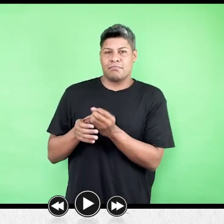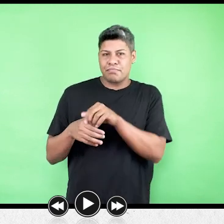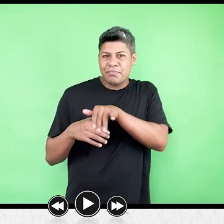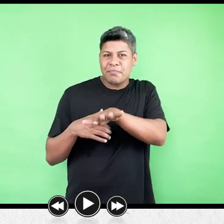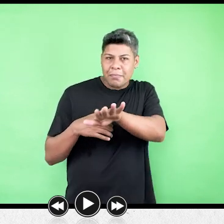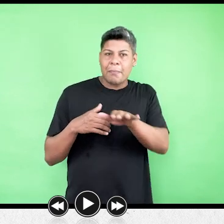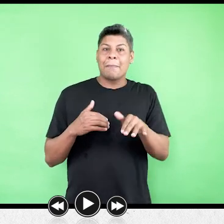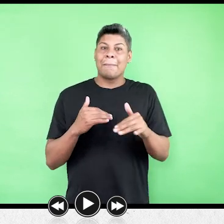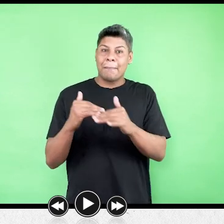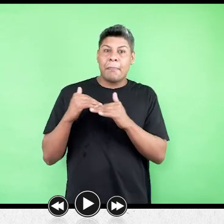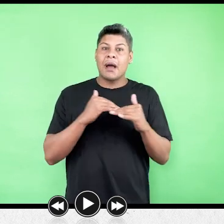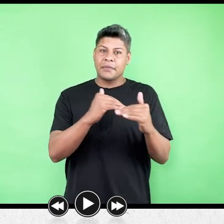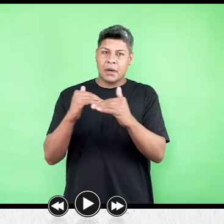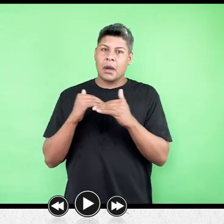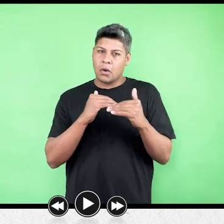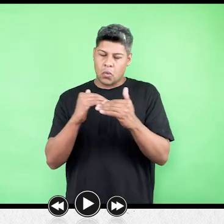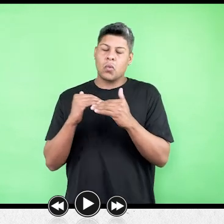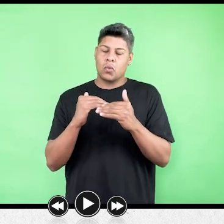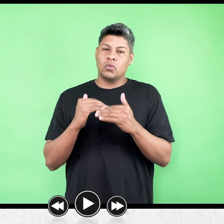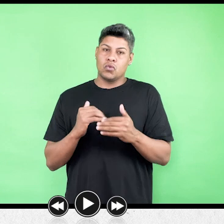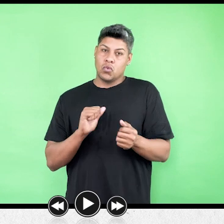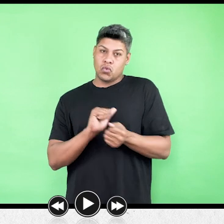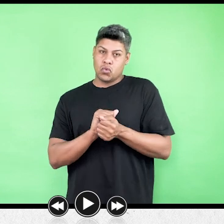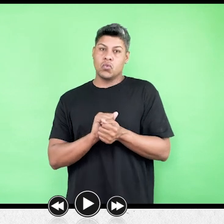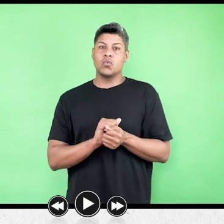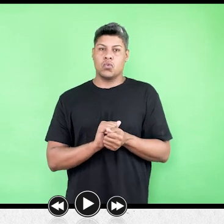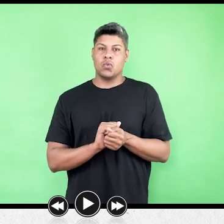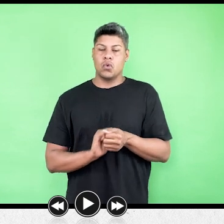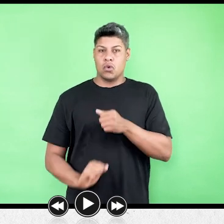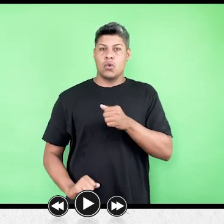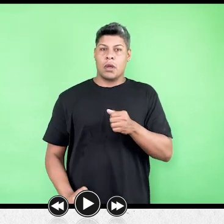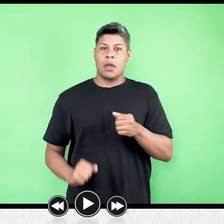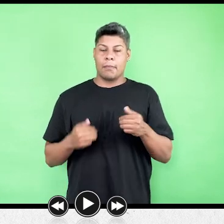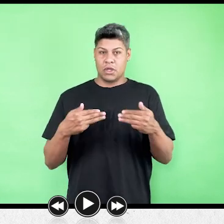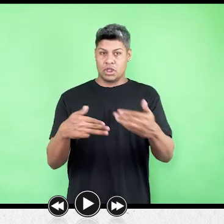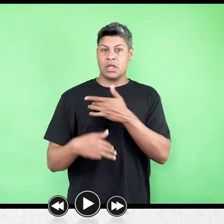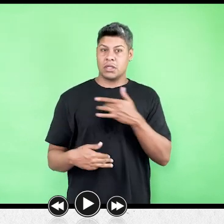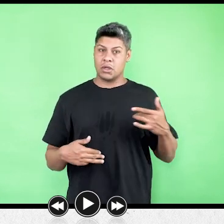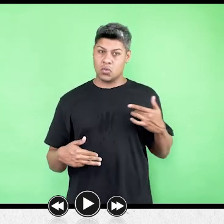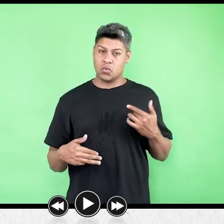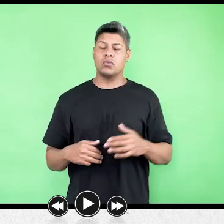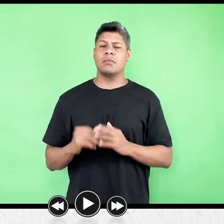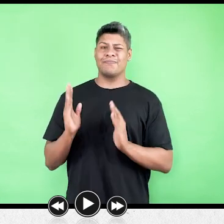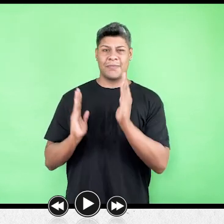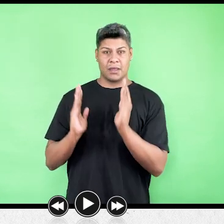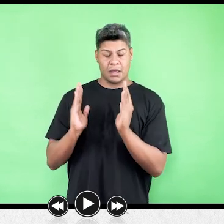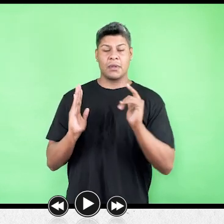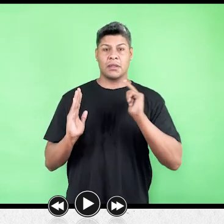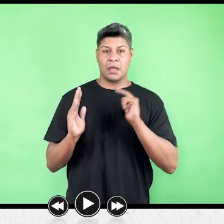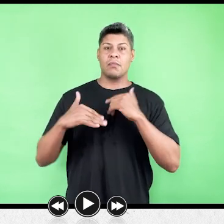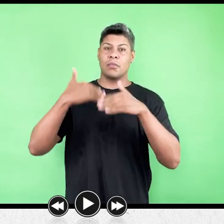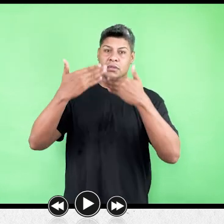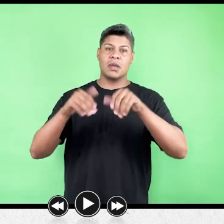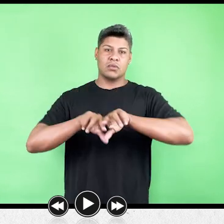que são definidos pelo Ministério da Saúde. E aí isso vai envolver, todas essas etapas vão envolver diversos processos físicos e